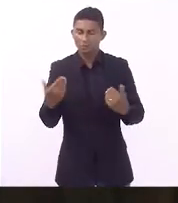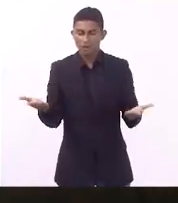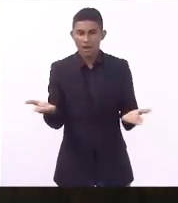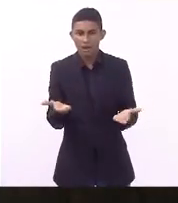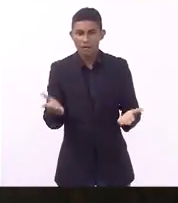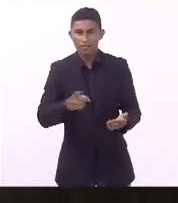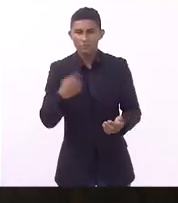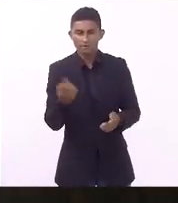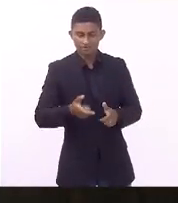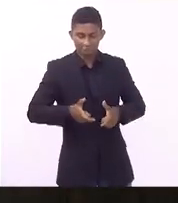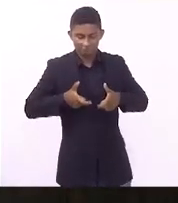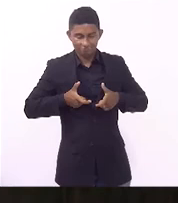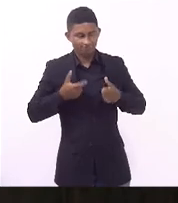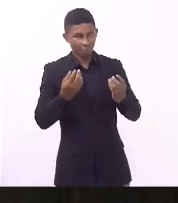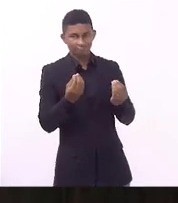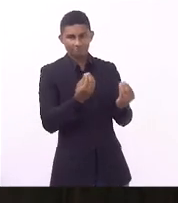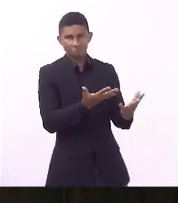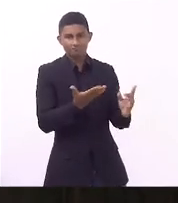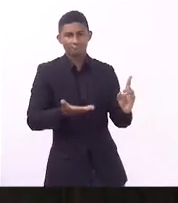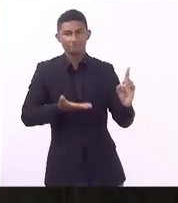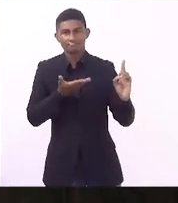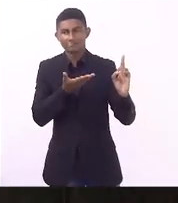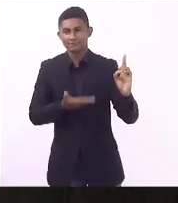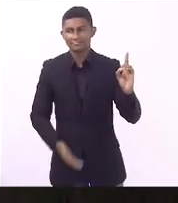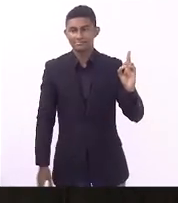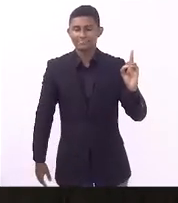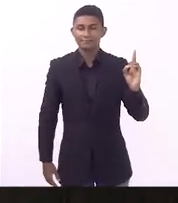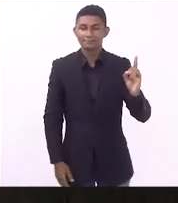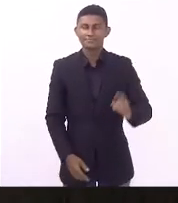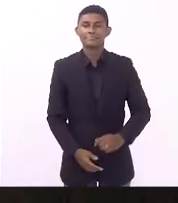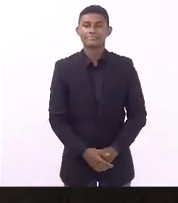medalha. Vou descer.